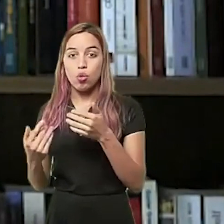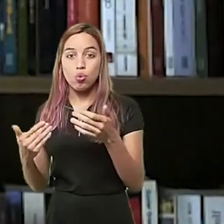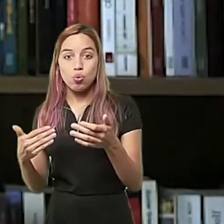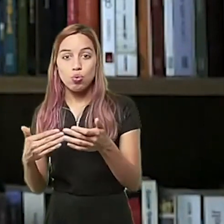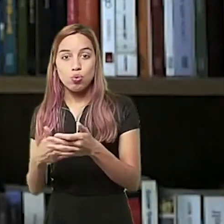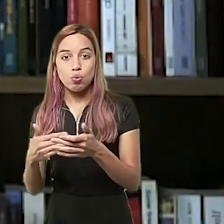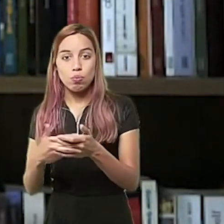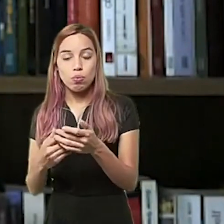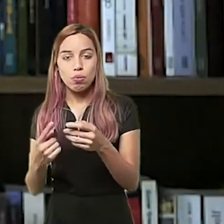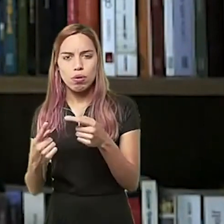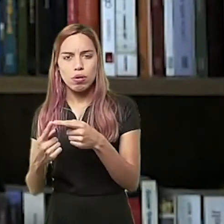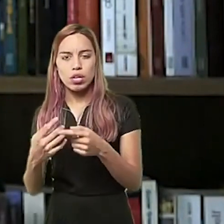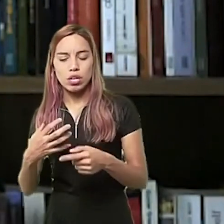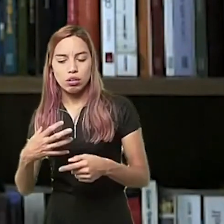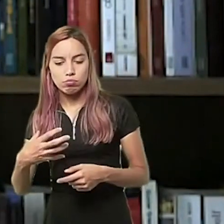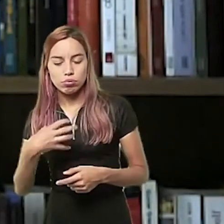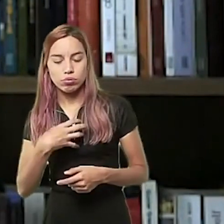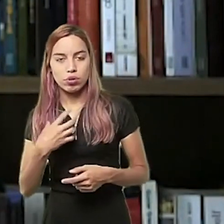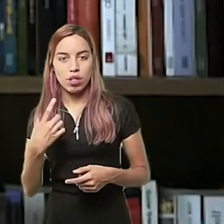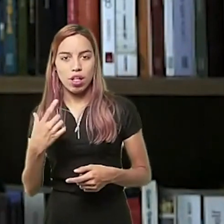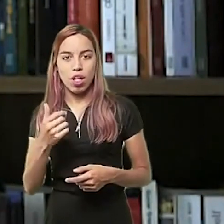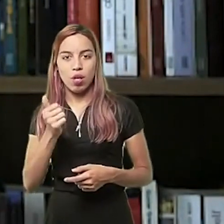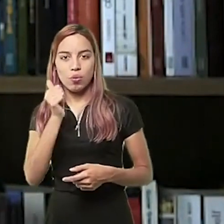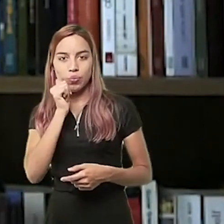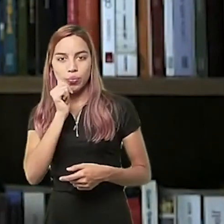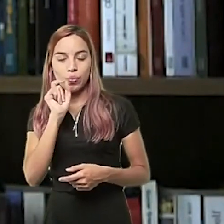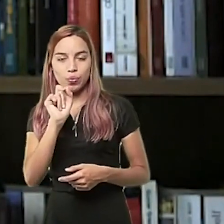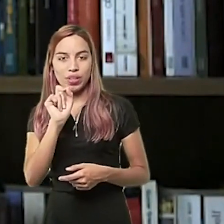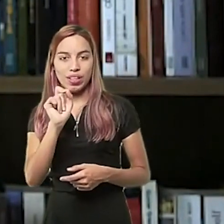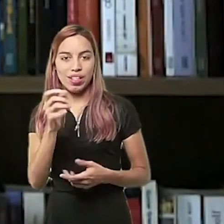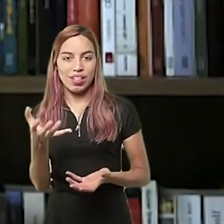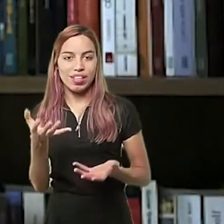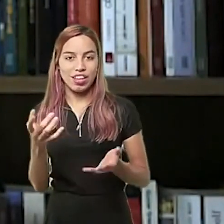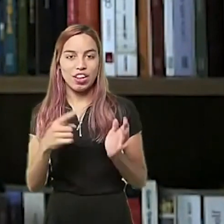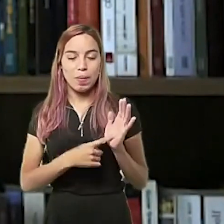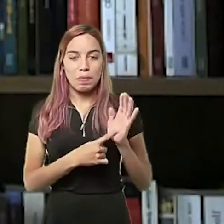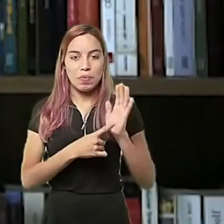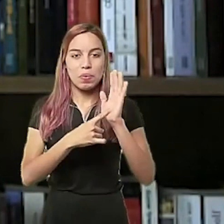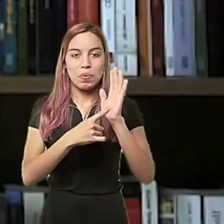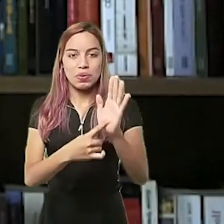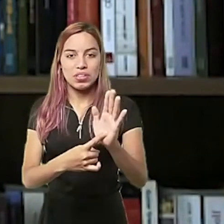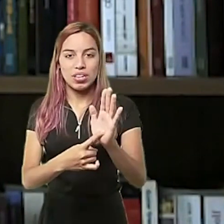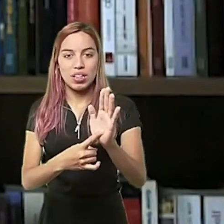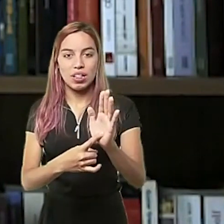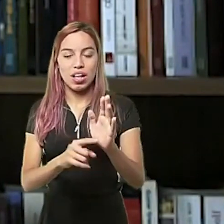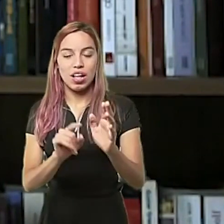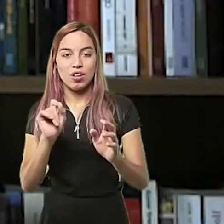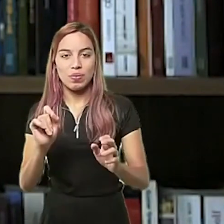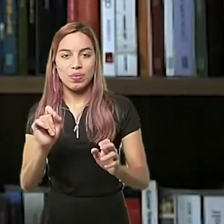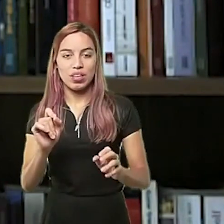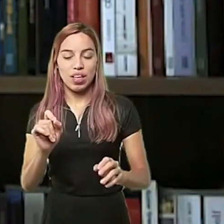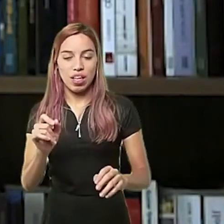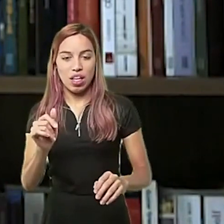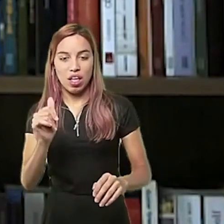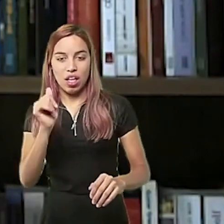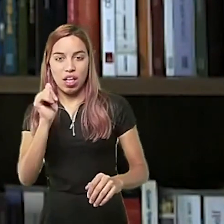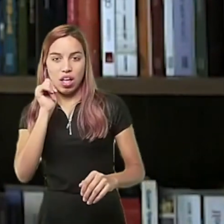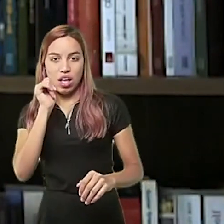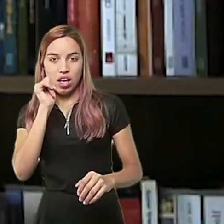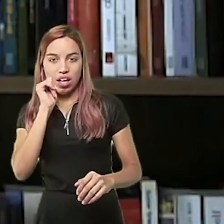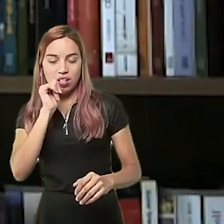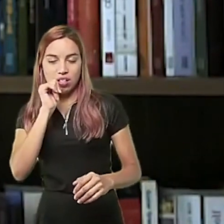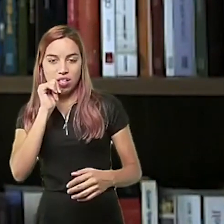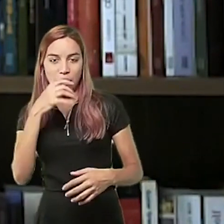matou de alguma forma também, porque ela era o outro, ela queria ser o Mineirinho, né, naquele momento. E de fato é isso